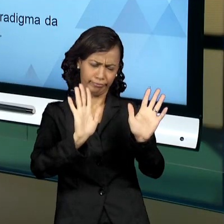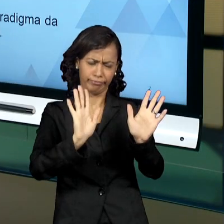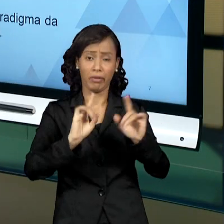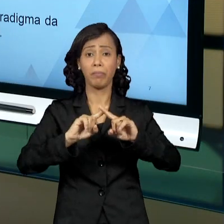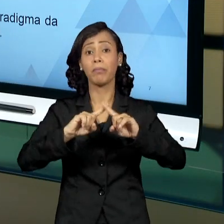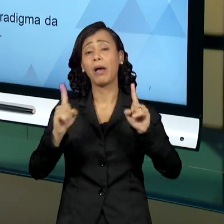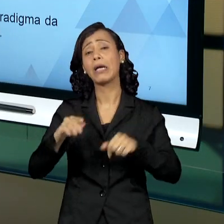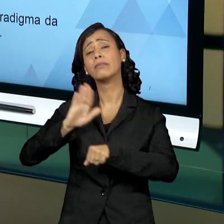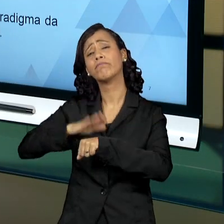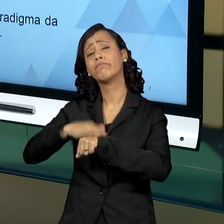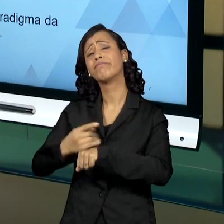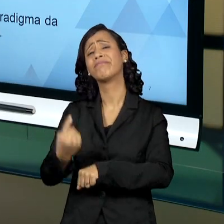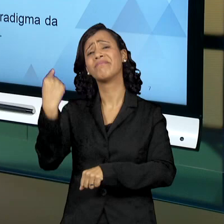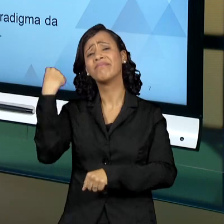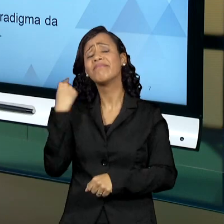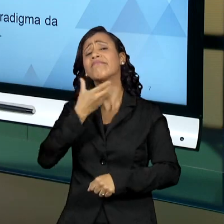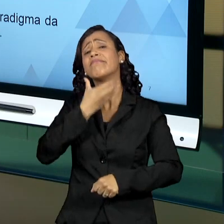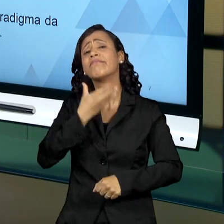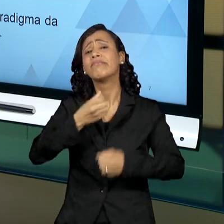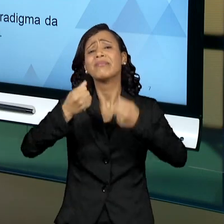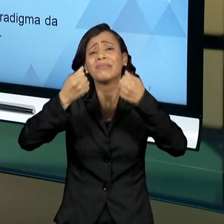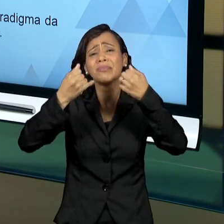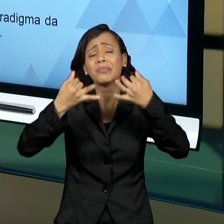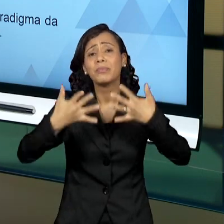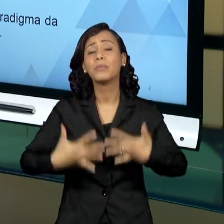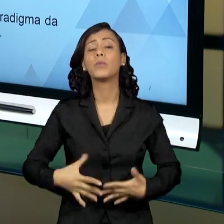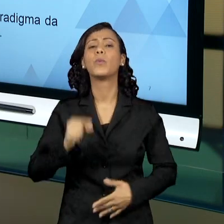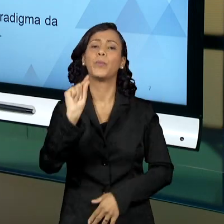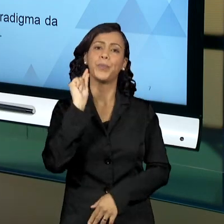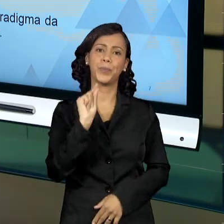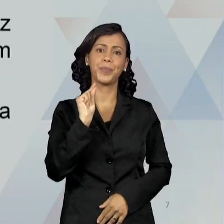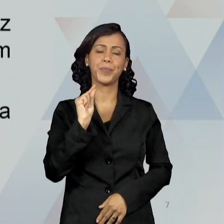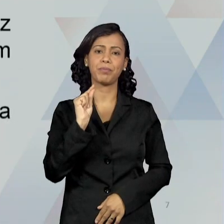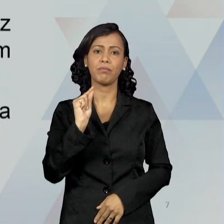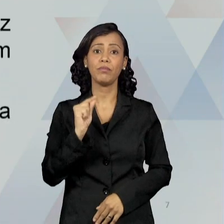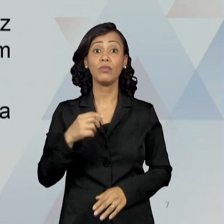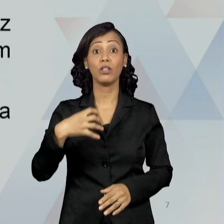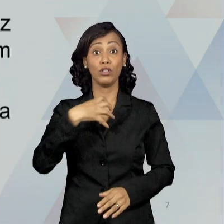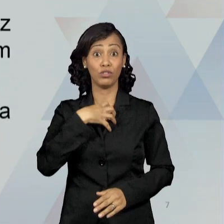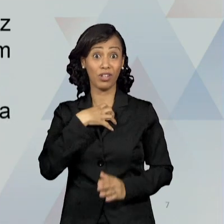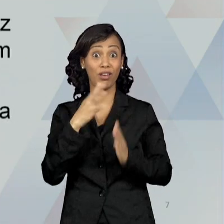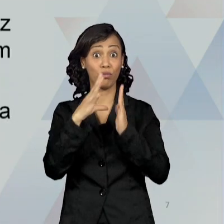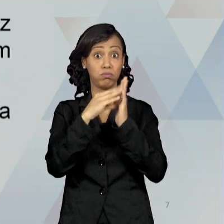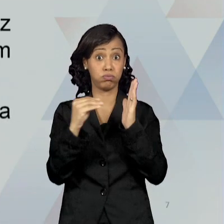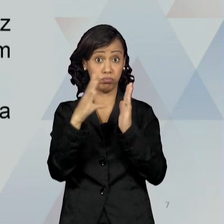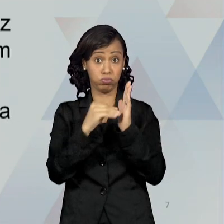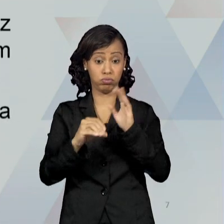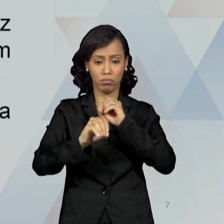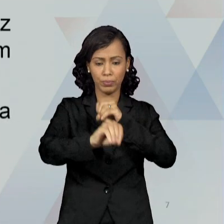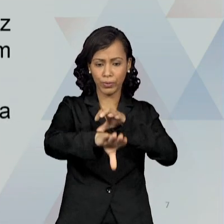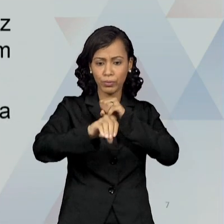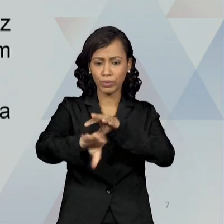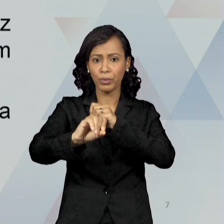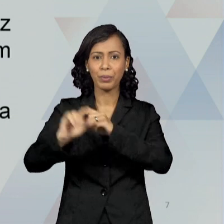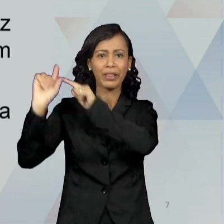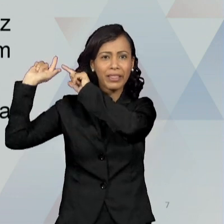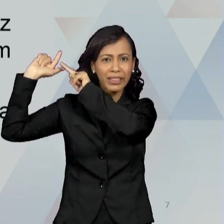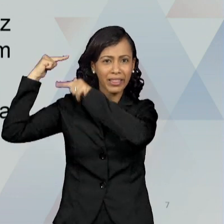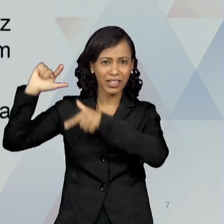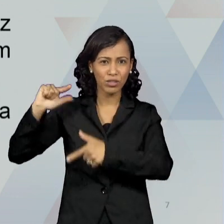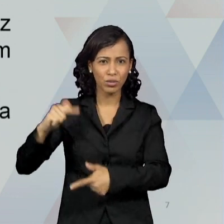ele discutiu com muita propriedade que este modelo, né, de educação